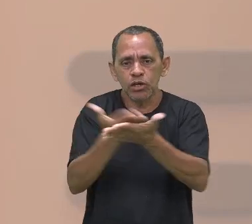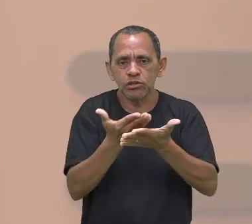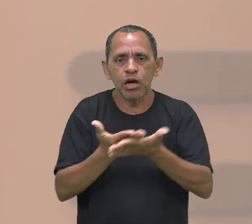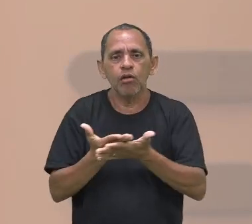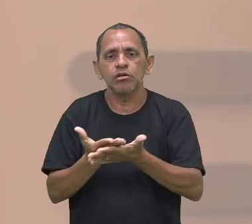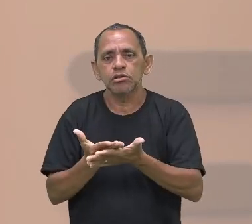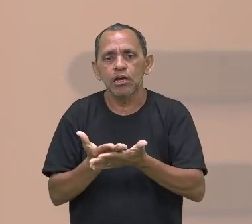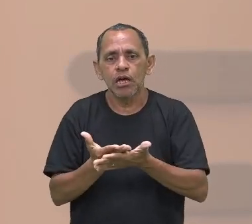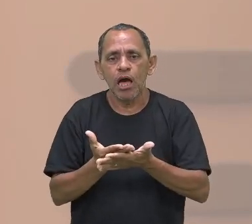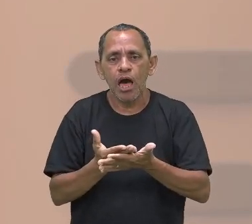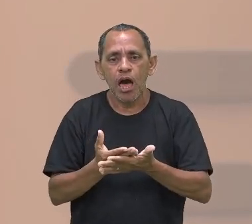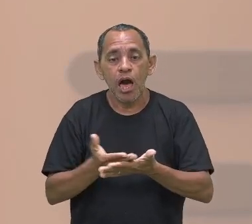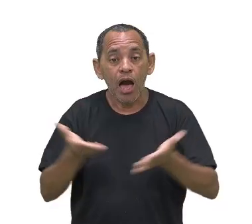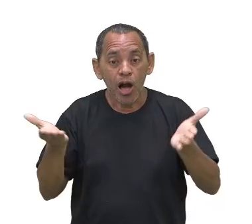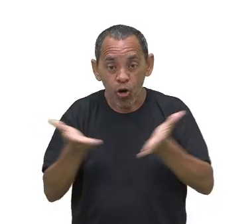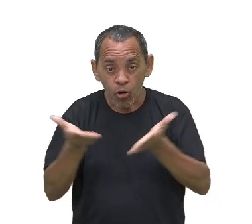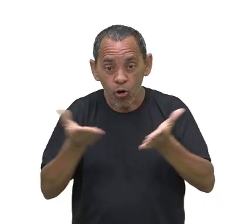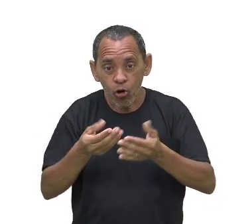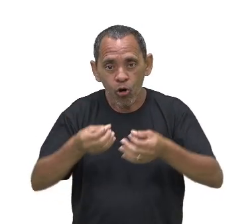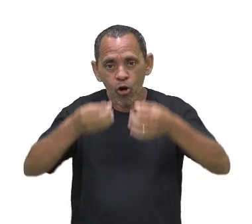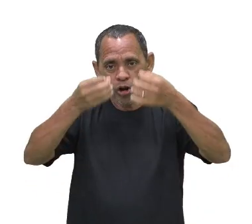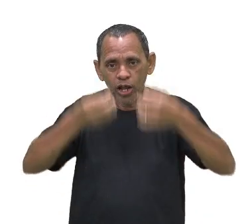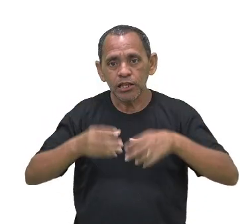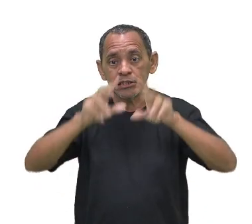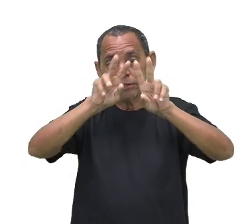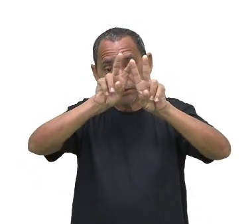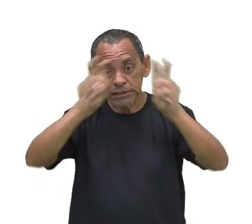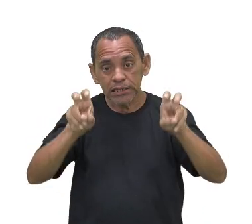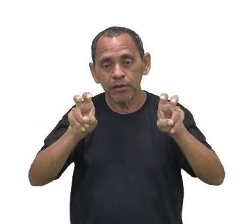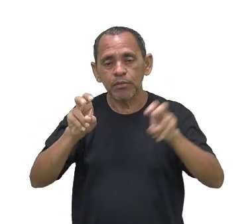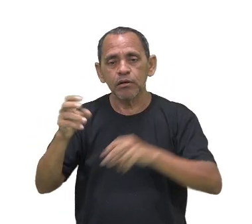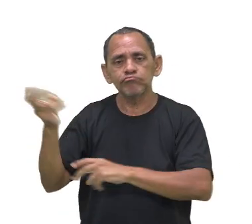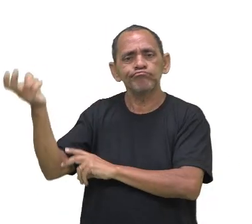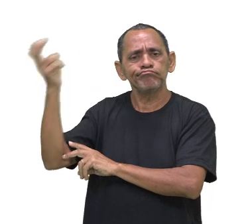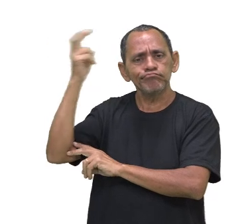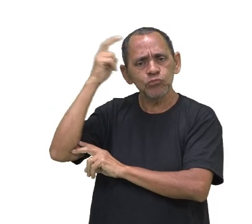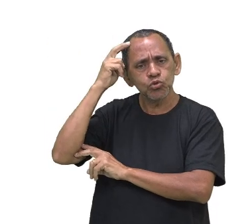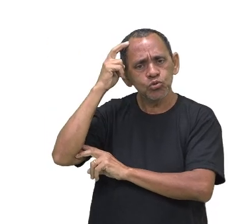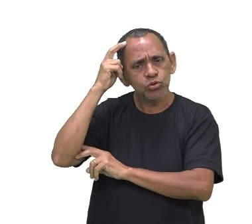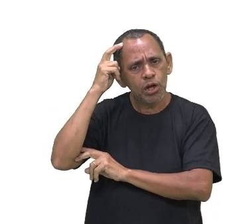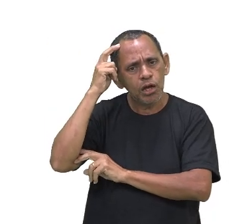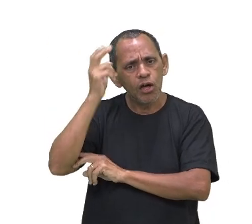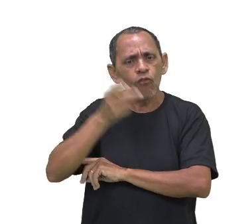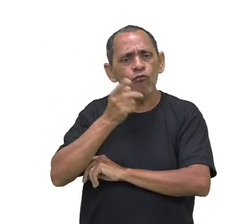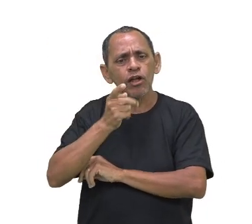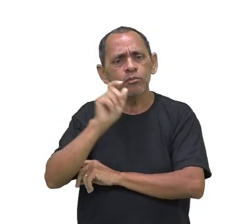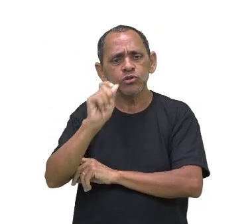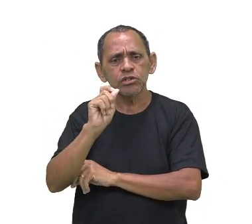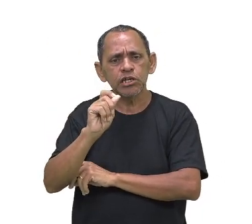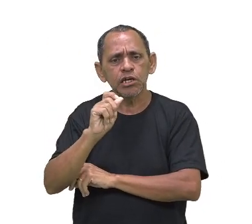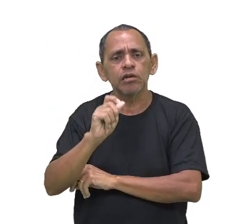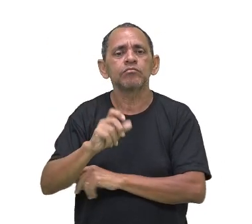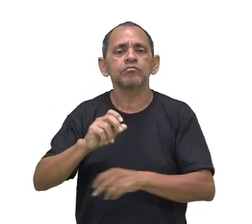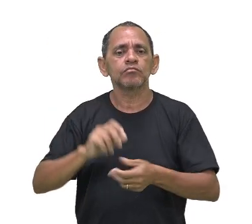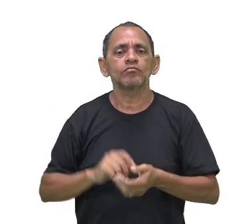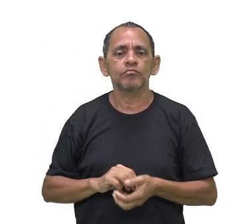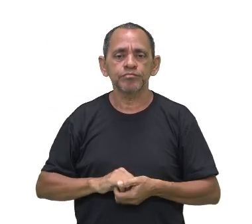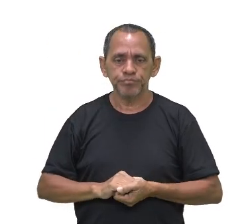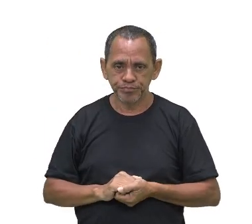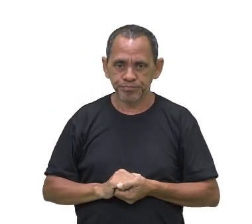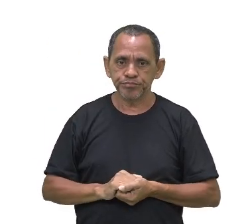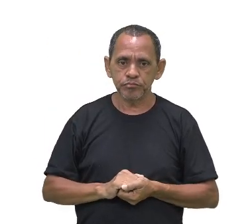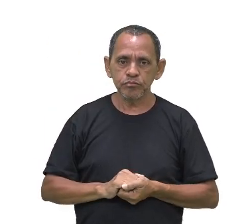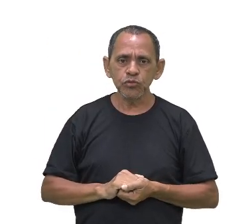cultura. E o que é cultura? Nós dissemos para vocês que cultura é um termo com sentido amplo, que